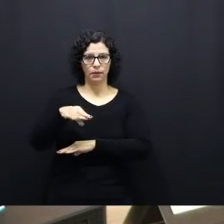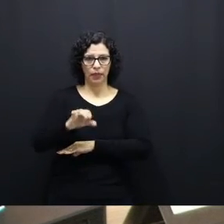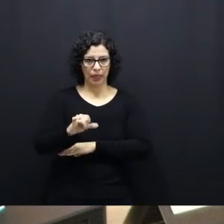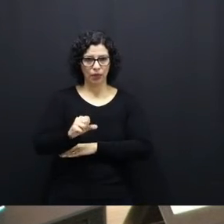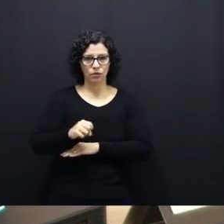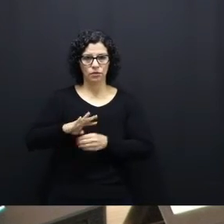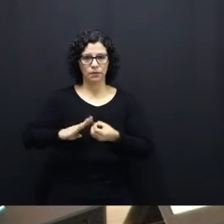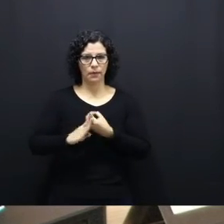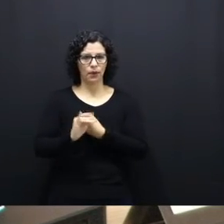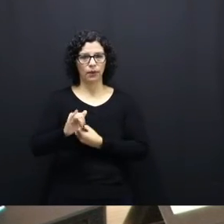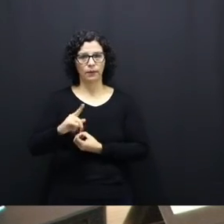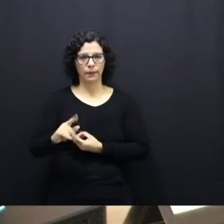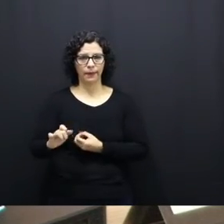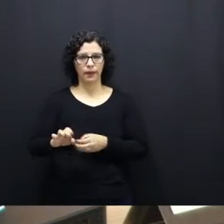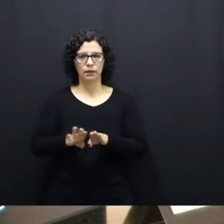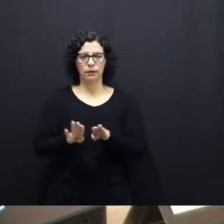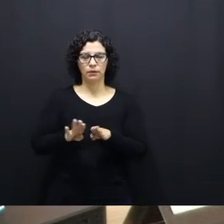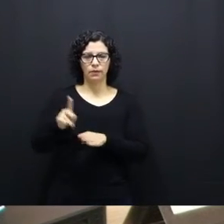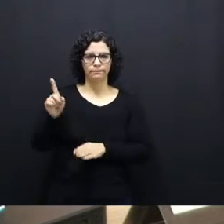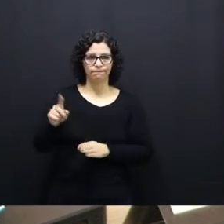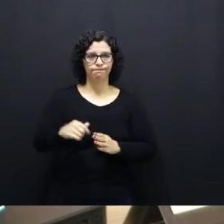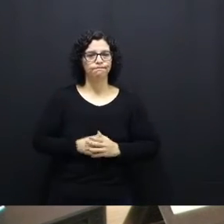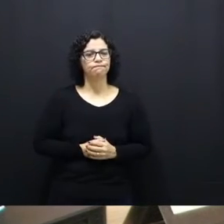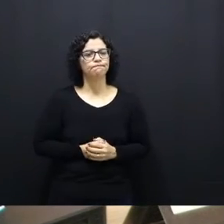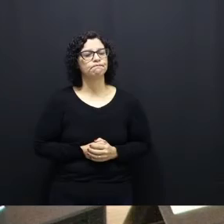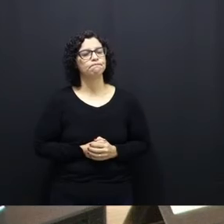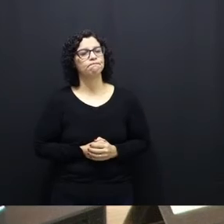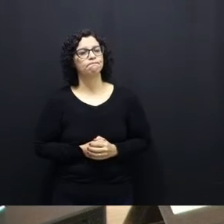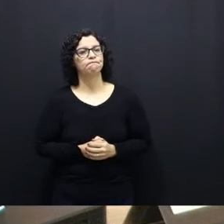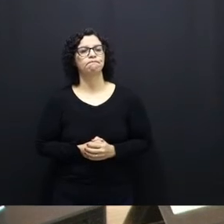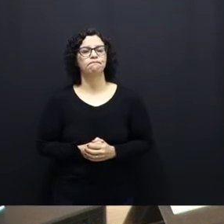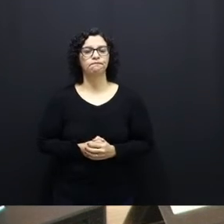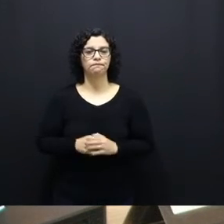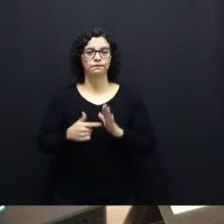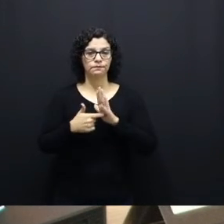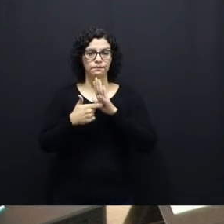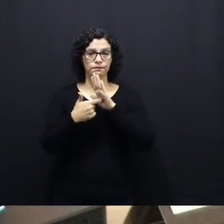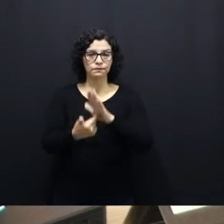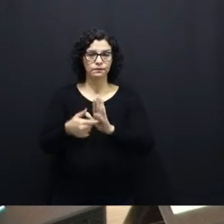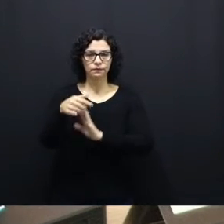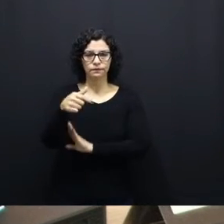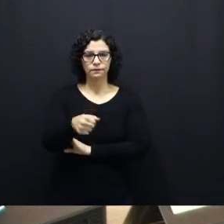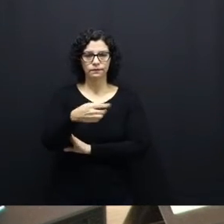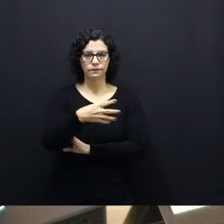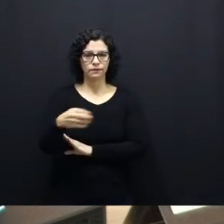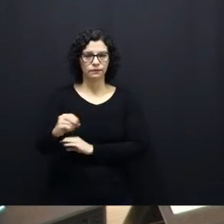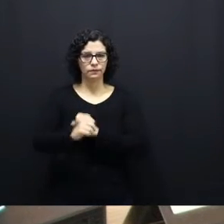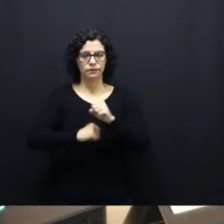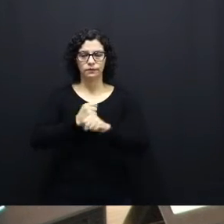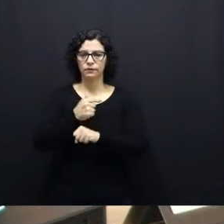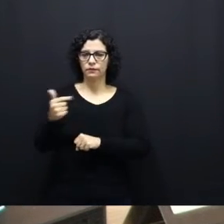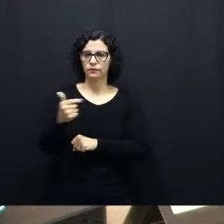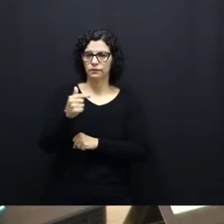do Bairro Ipê da grande Guatupê indicação 7400 2022 Vereador Denilson